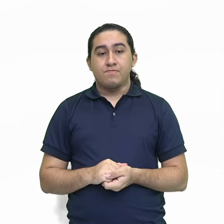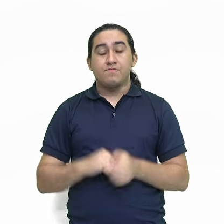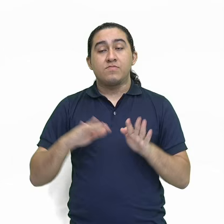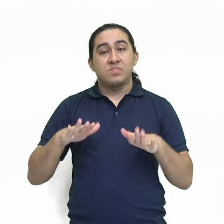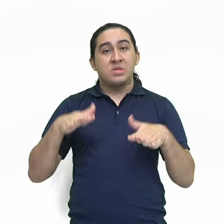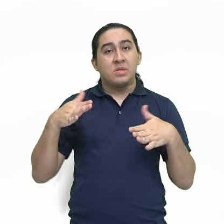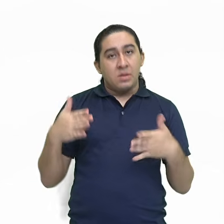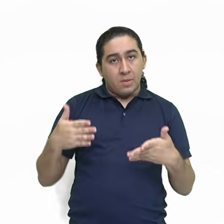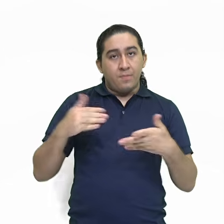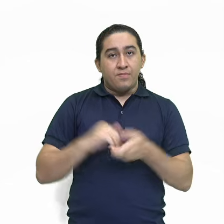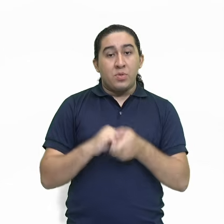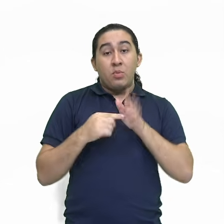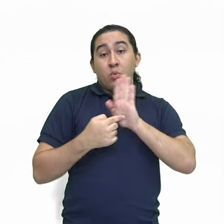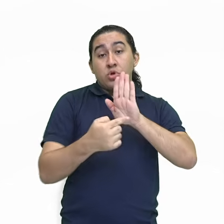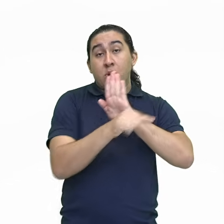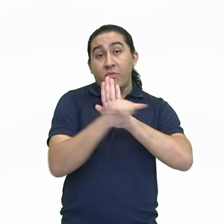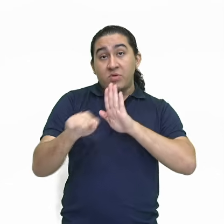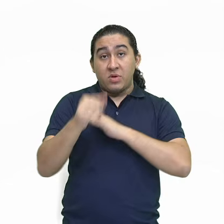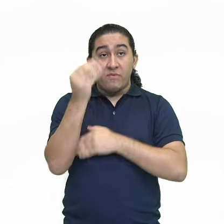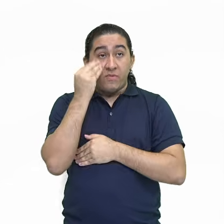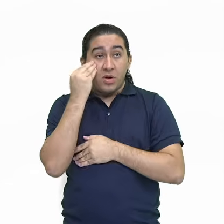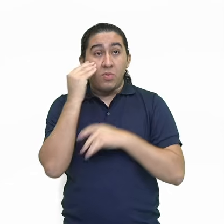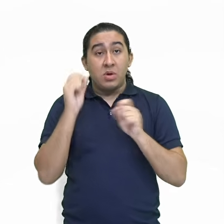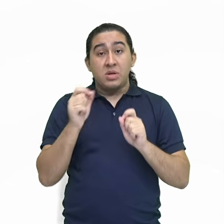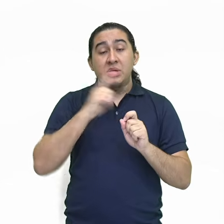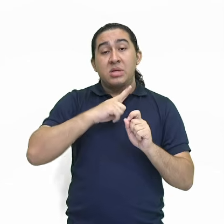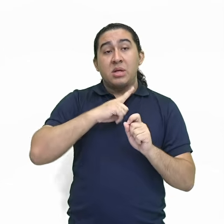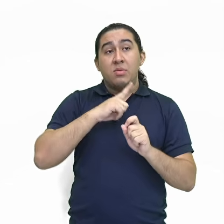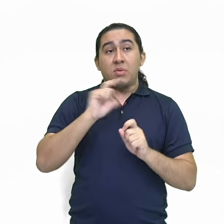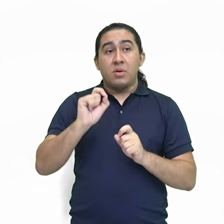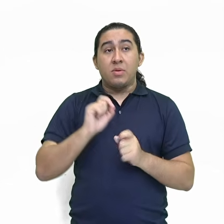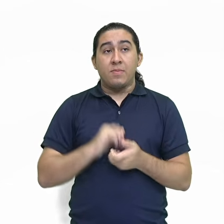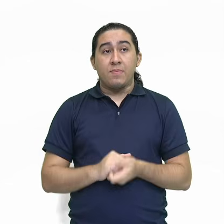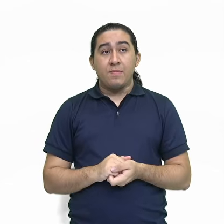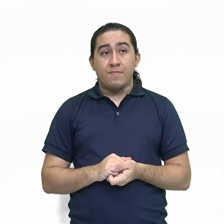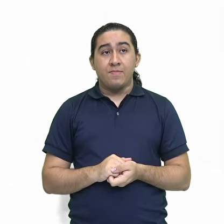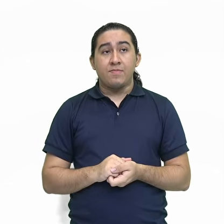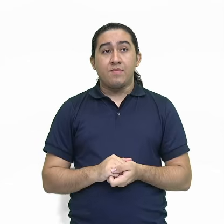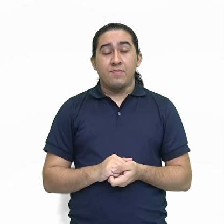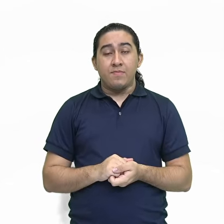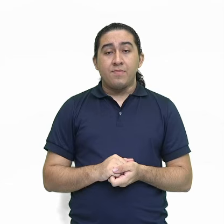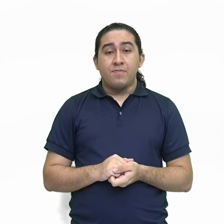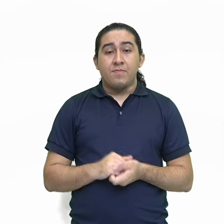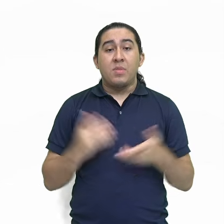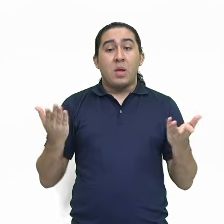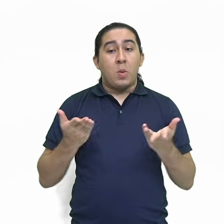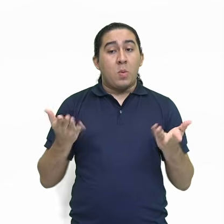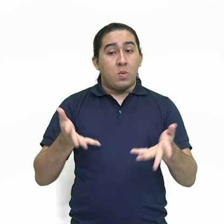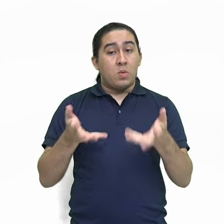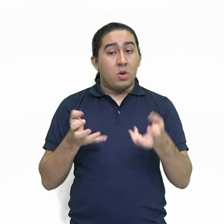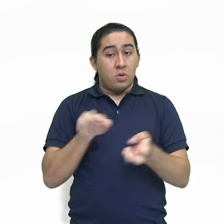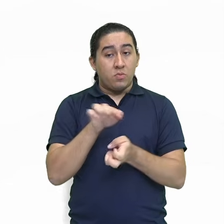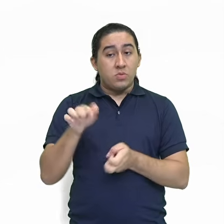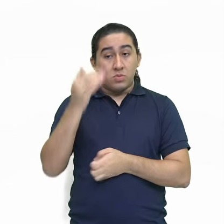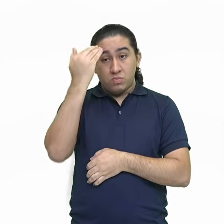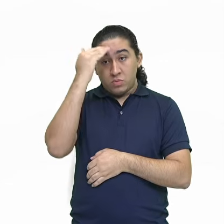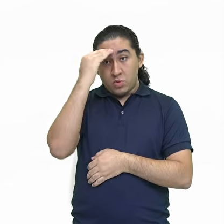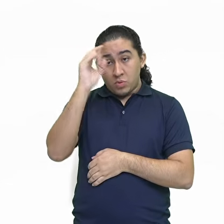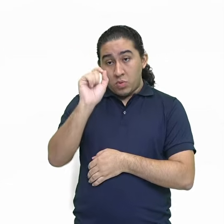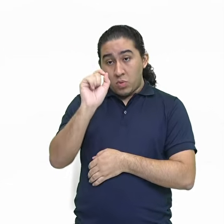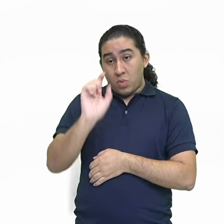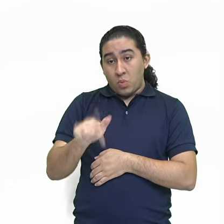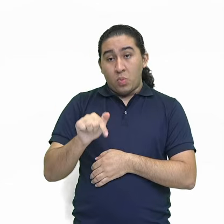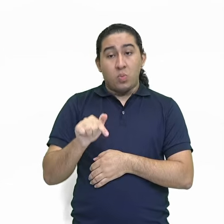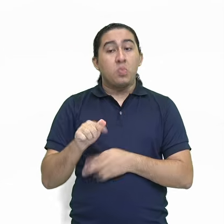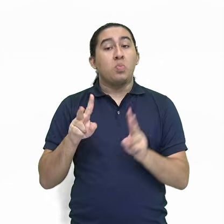Então, eu vou apresentar para vocês em forma de gráfico, mas antes eu quero que você compreenda uma questão